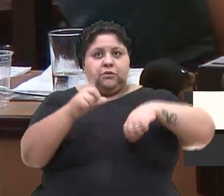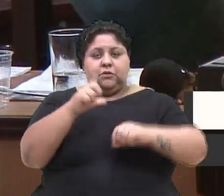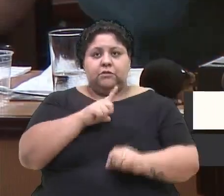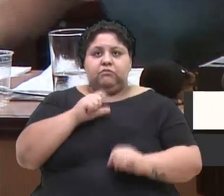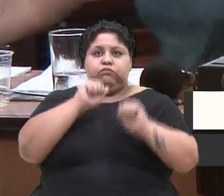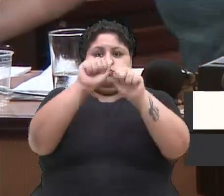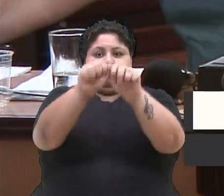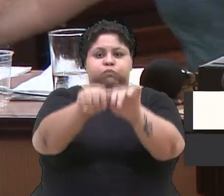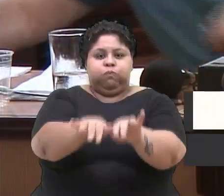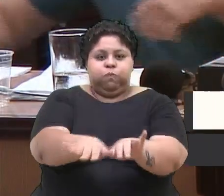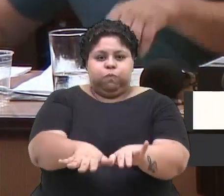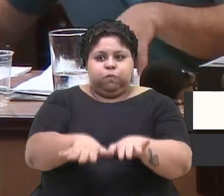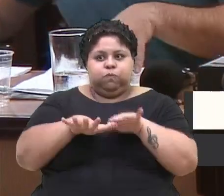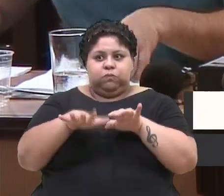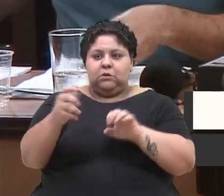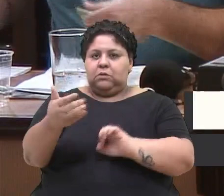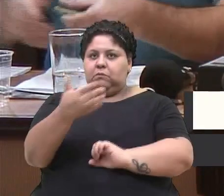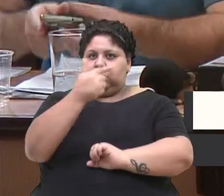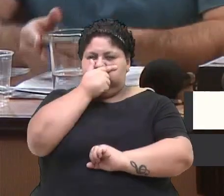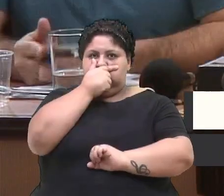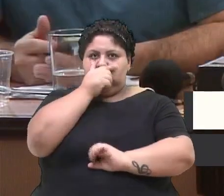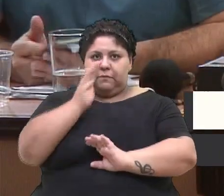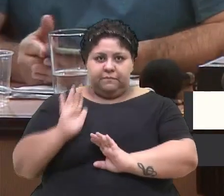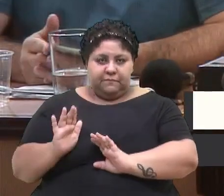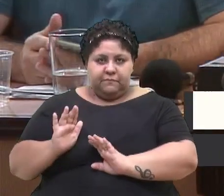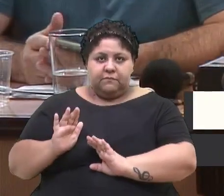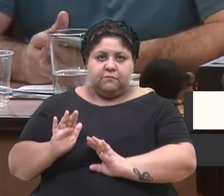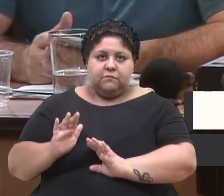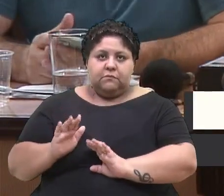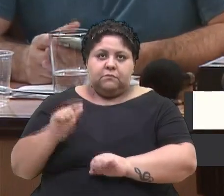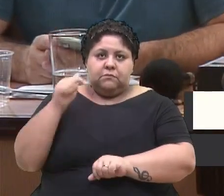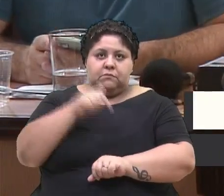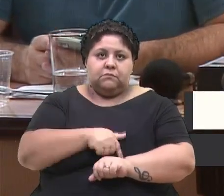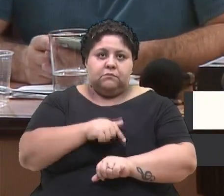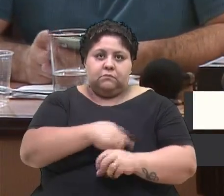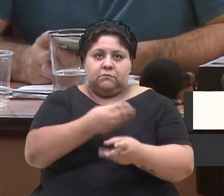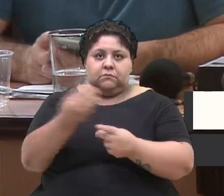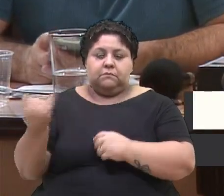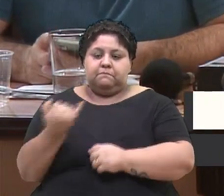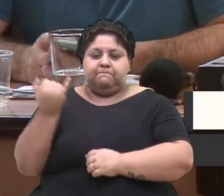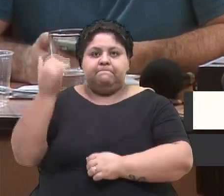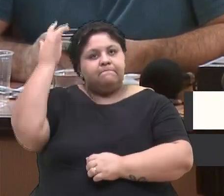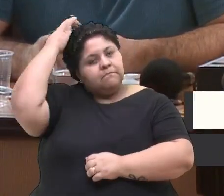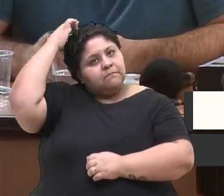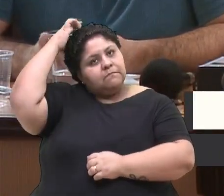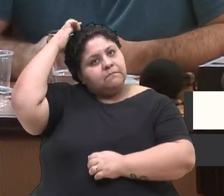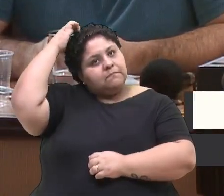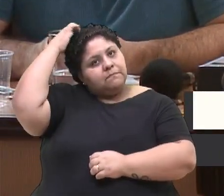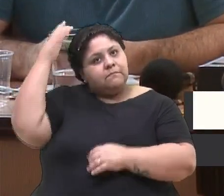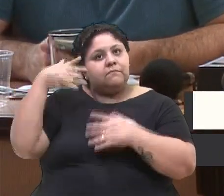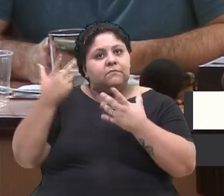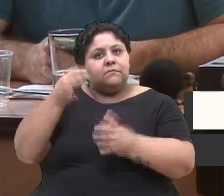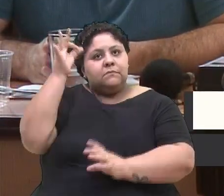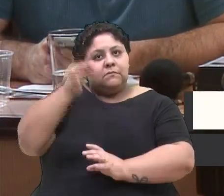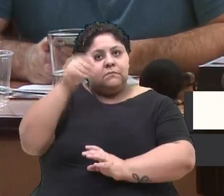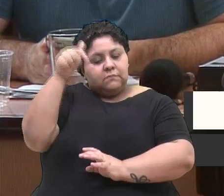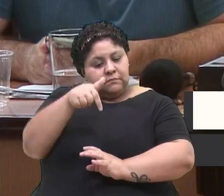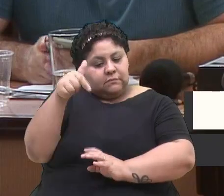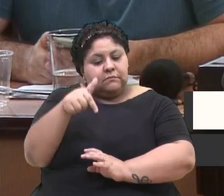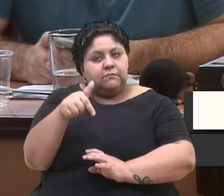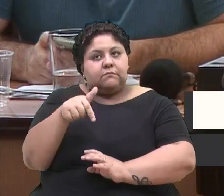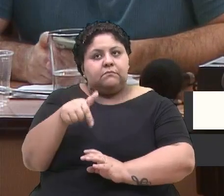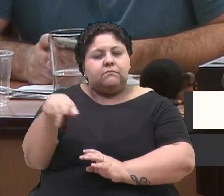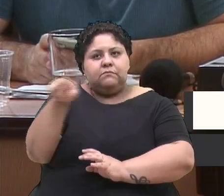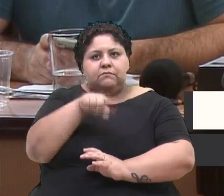plenário lotado, e que foi um momento bastante importante. Então, nada mais justo aqui do que nós